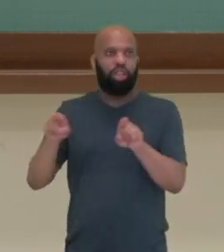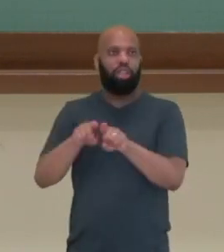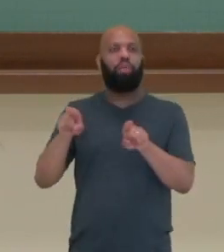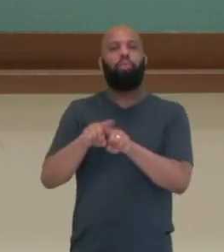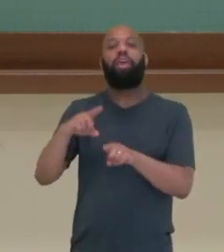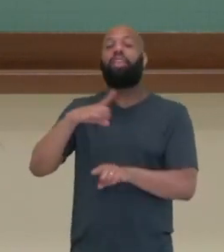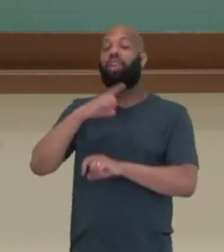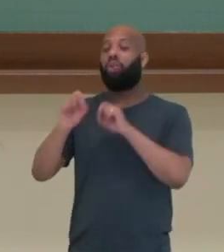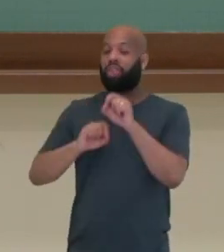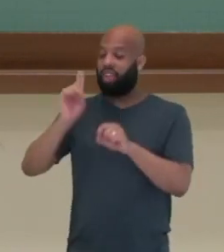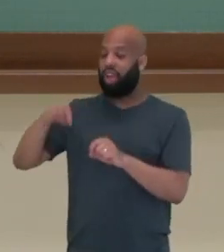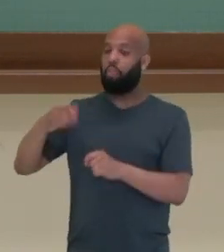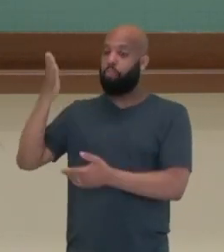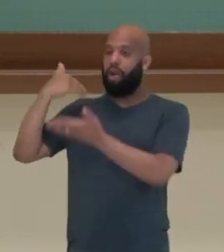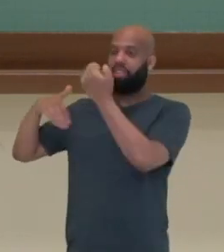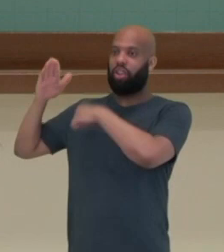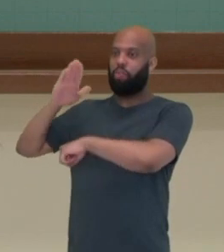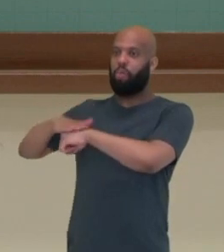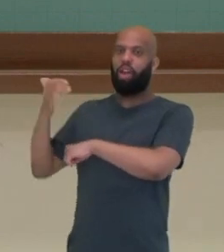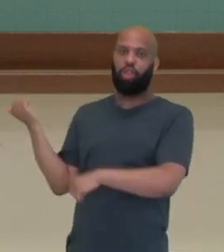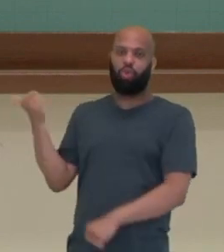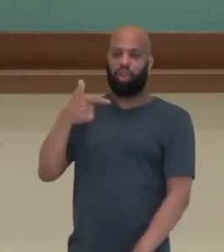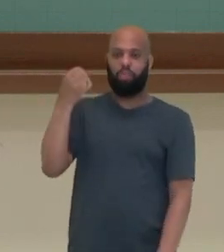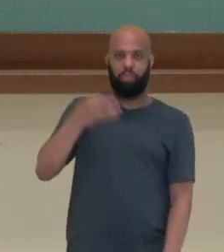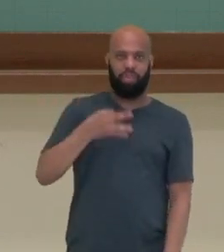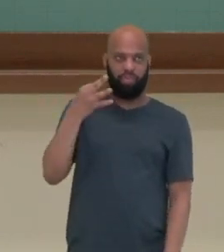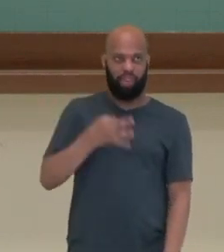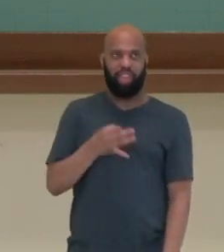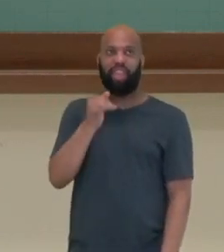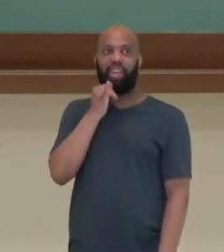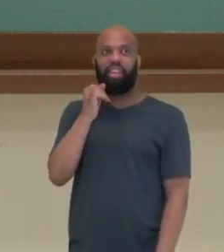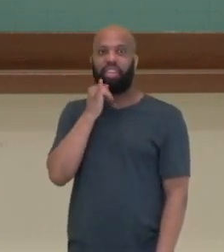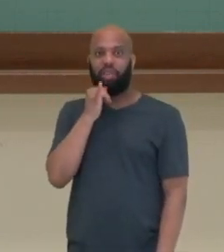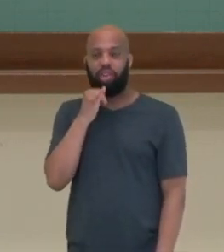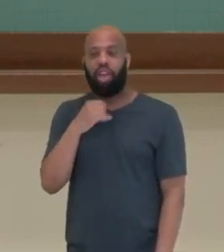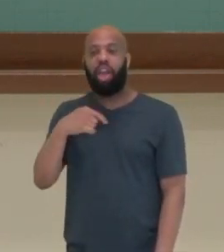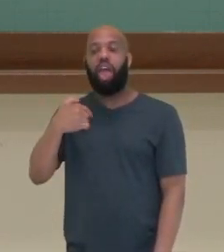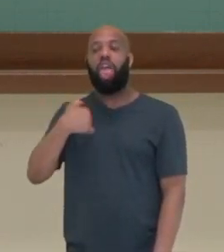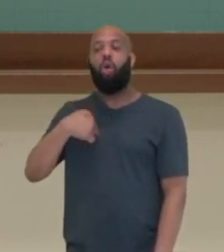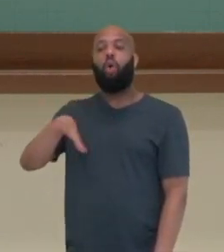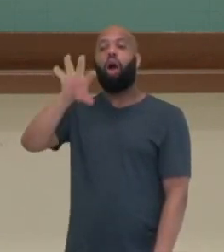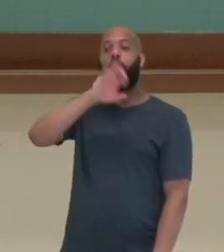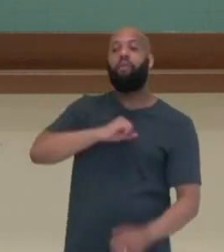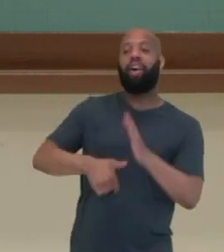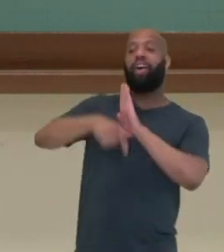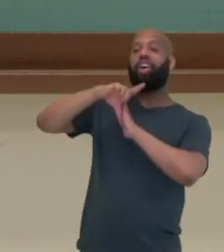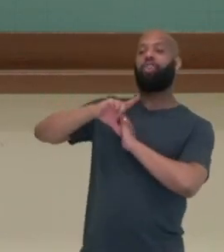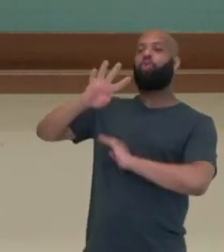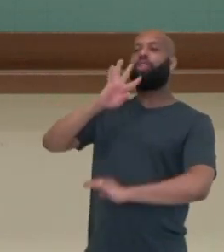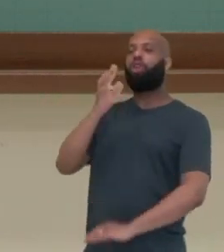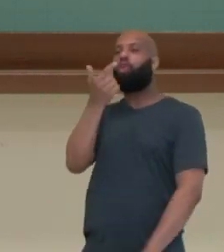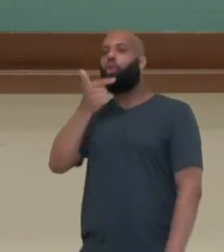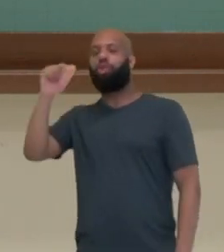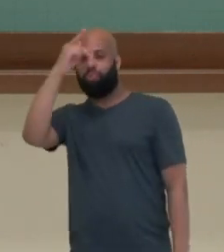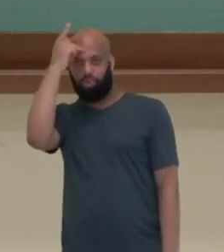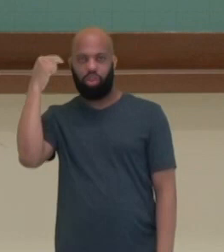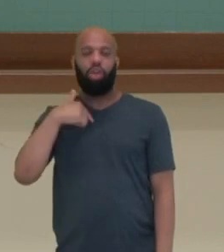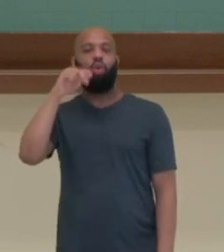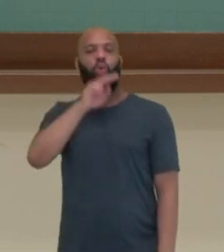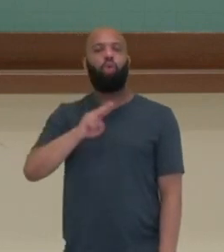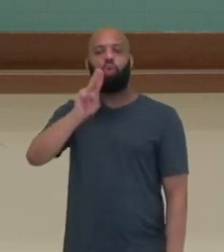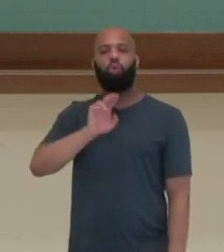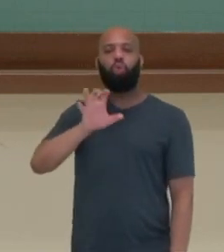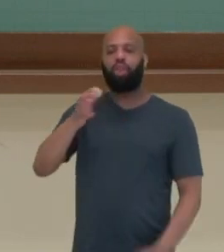mais que perfeito. Amara antes de conhecer outra pessoa. Então, perceba, eu uso esse